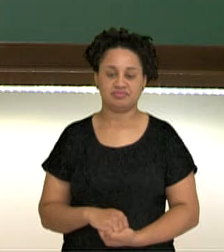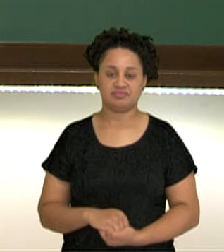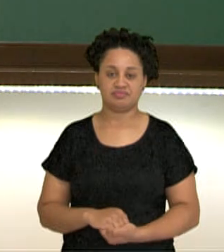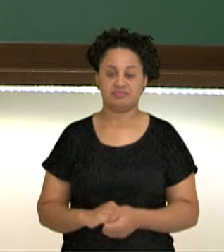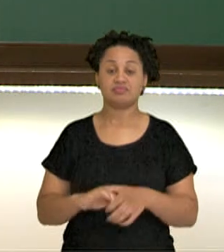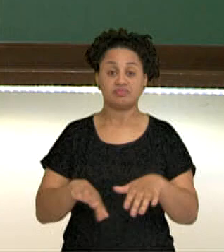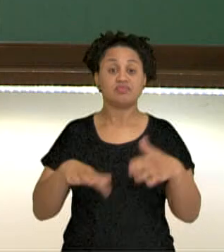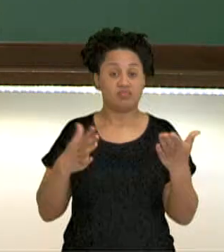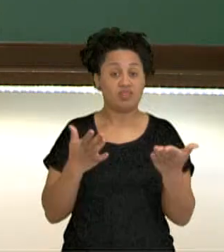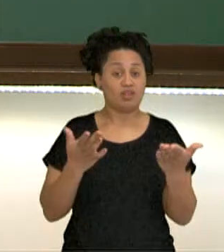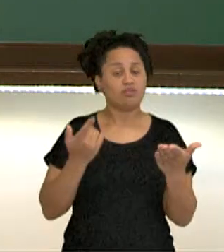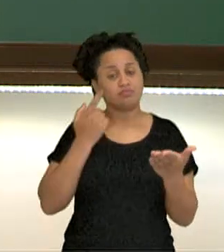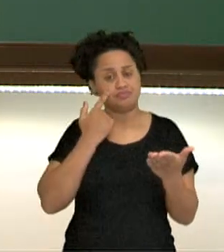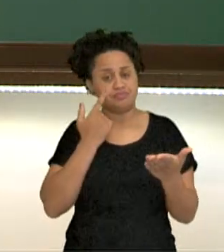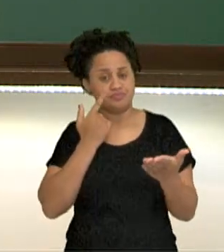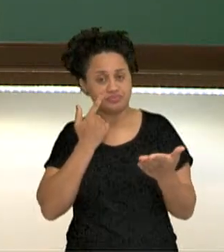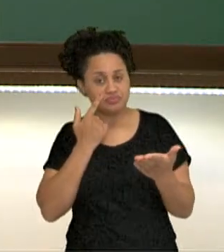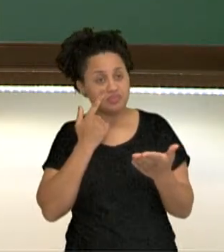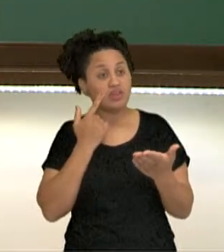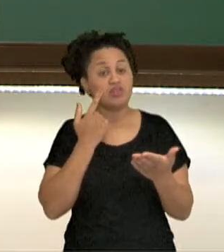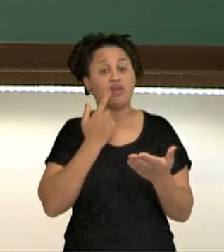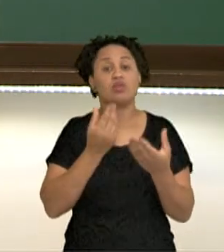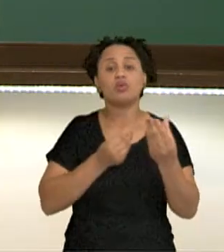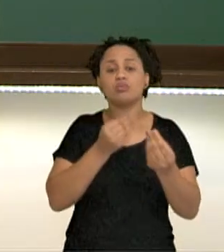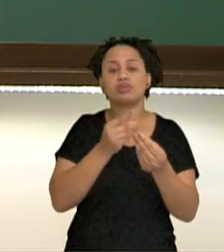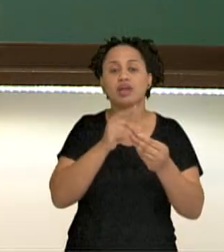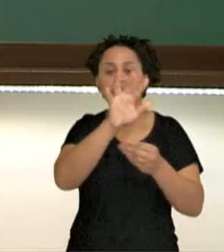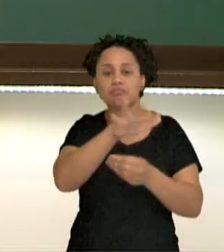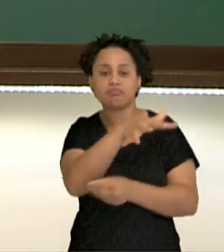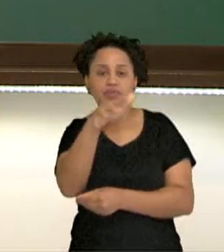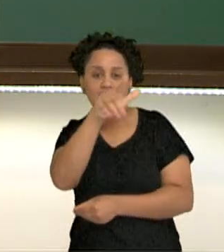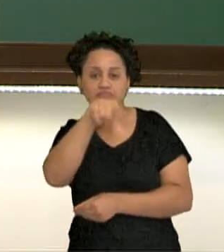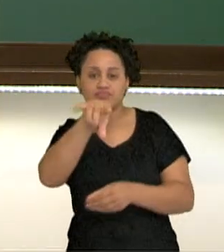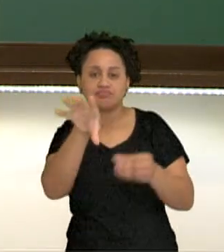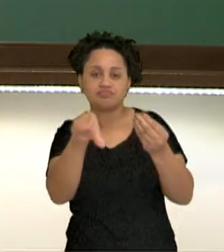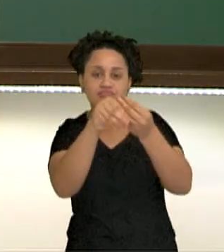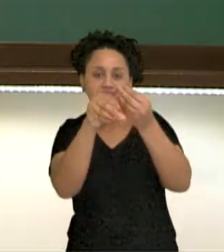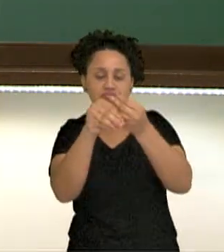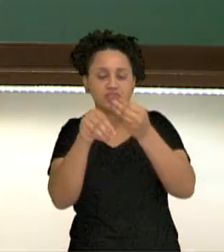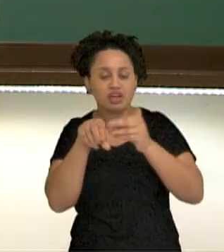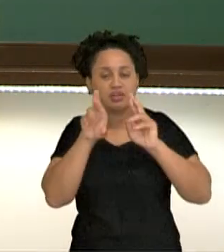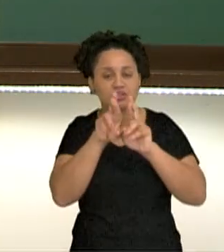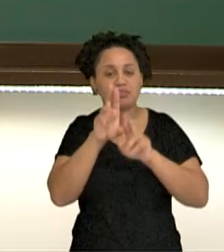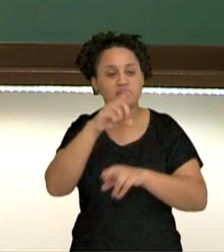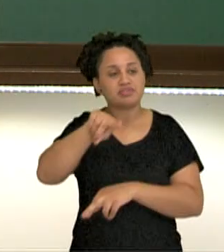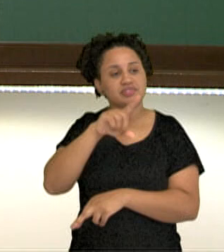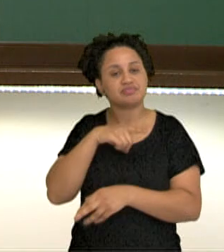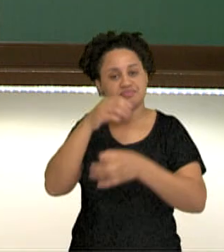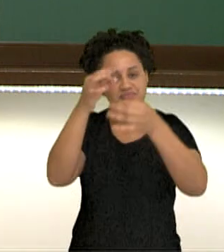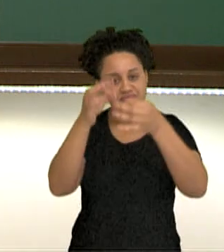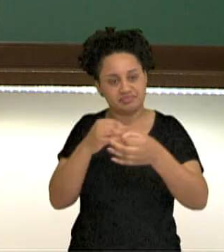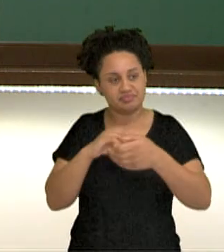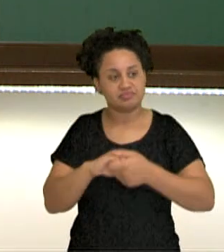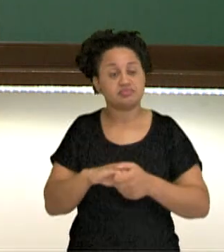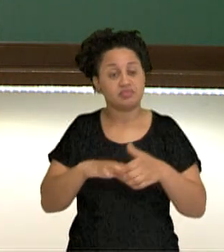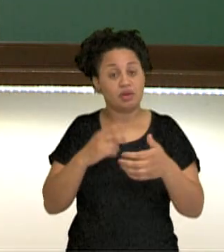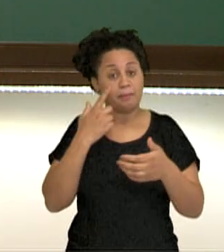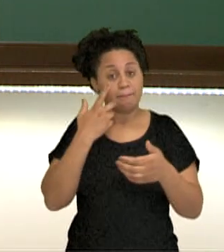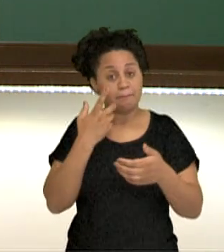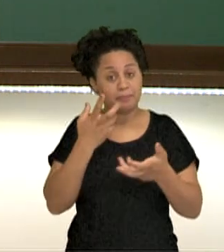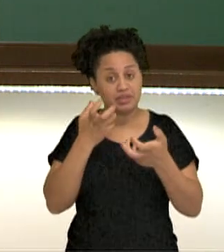Então vamos lá, turma, vendo como que vocês completaram aqui essa tabela, espero que vocês tenham acertado aí em casa. Então,